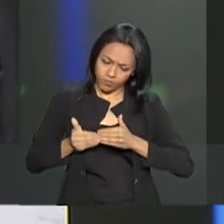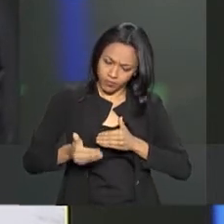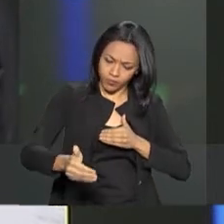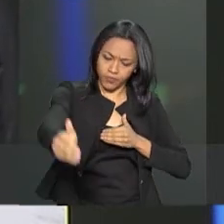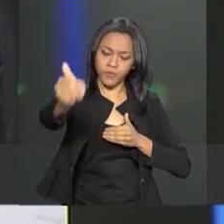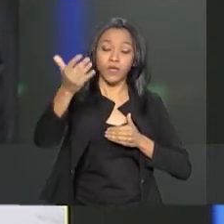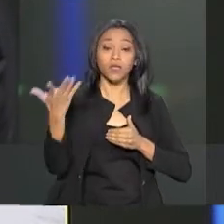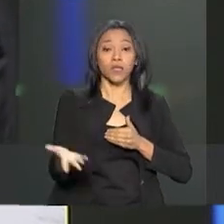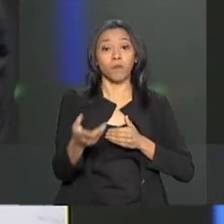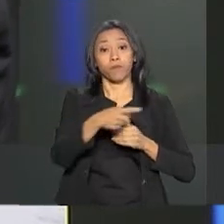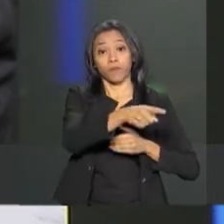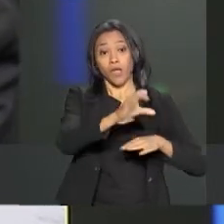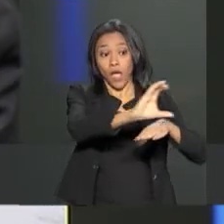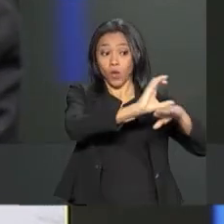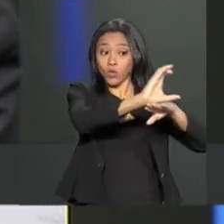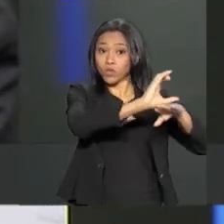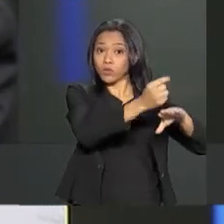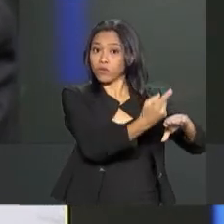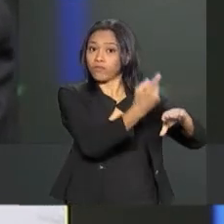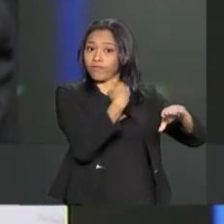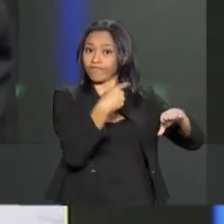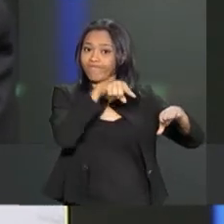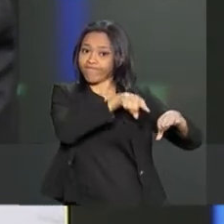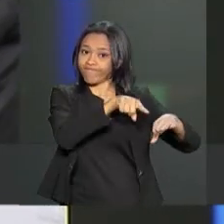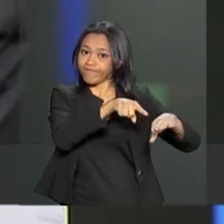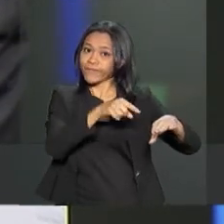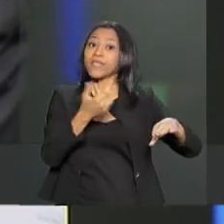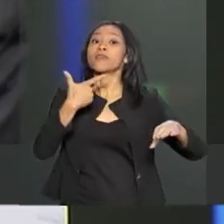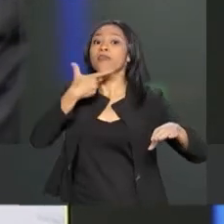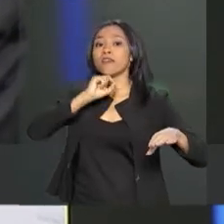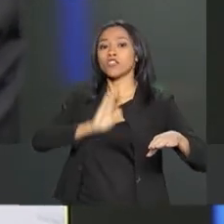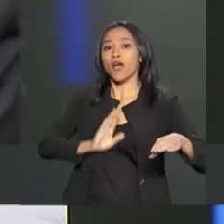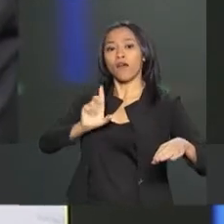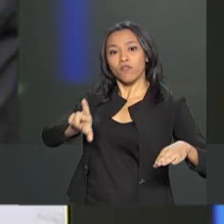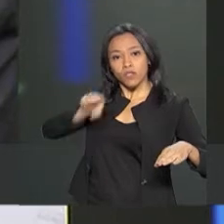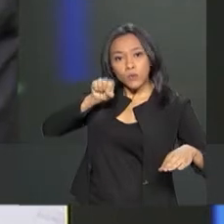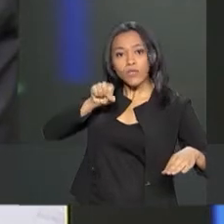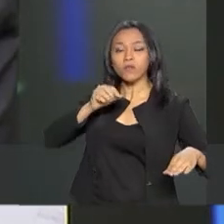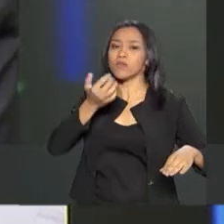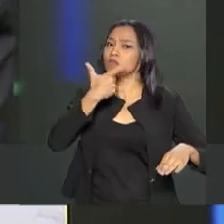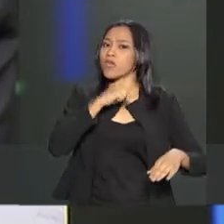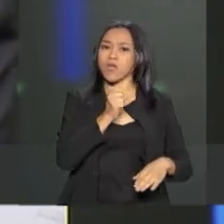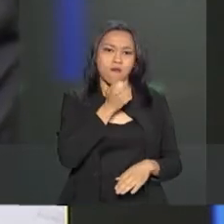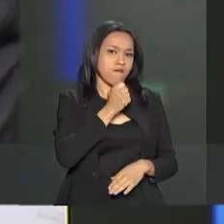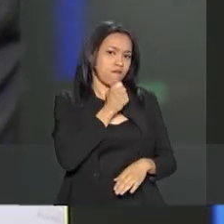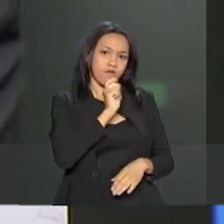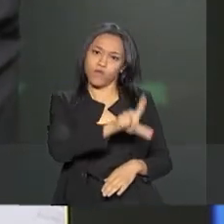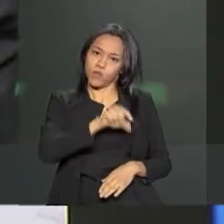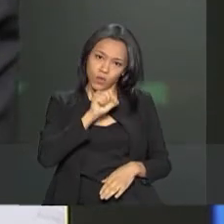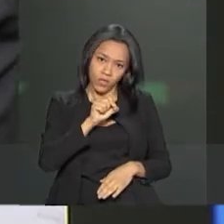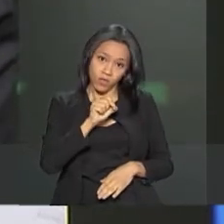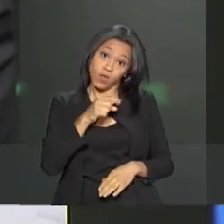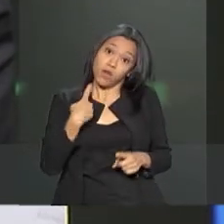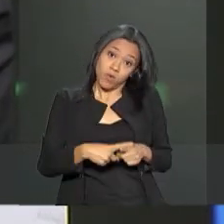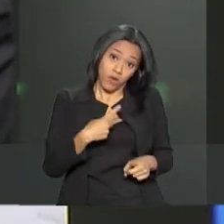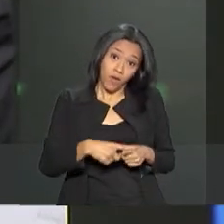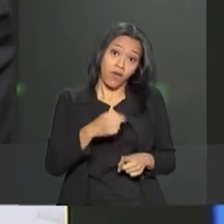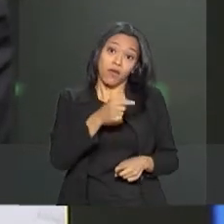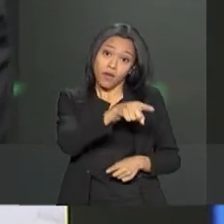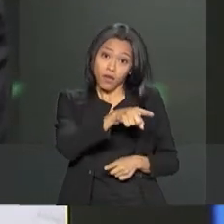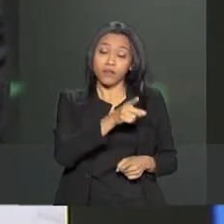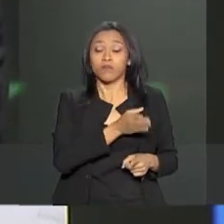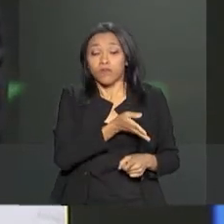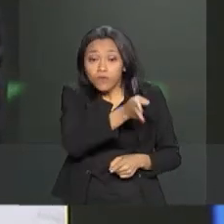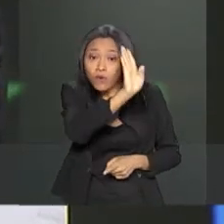Constituição impõe aos eleitos e aos não eleitos, porque senão os não eleitos também foram